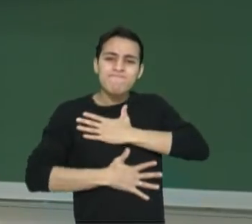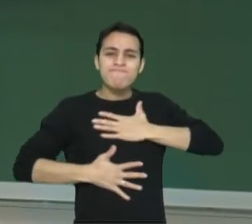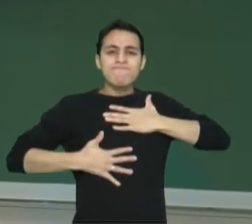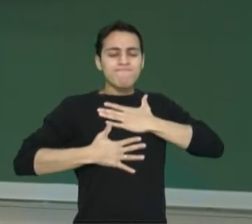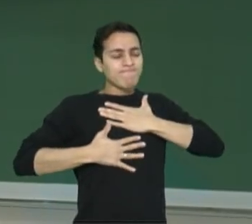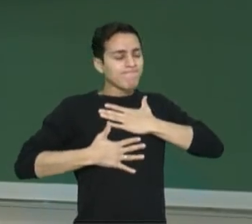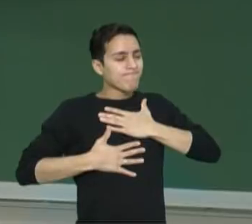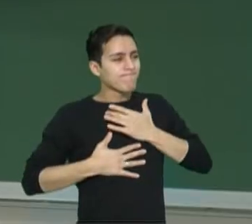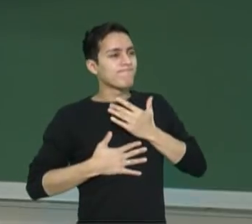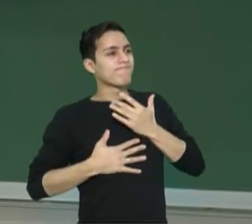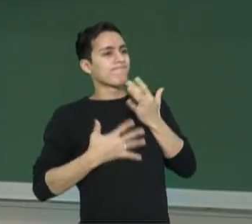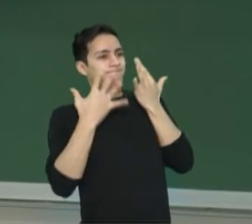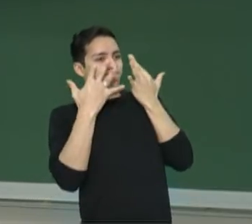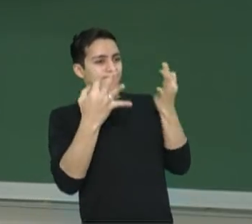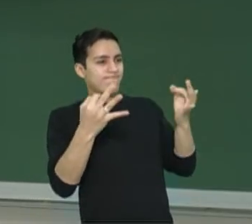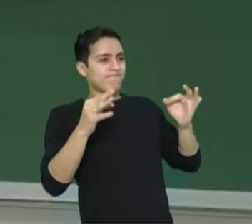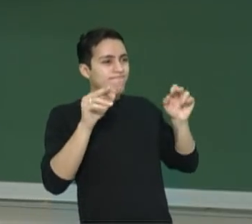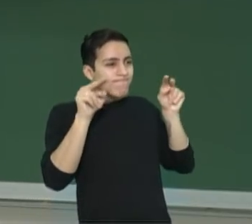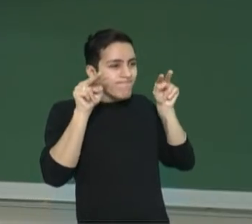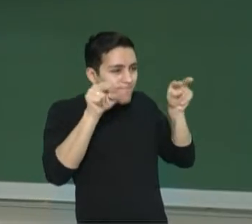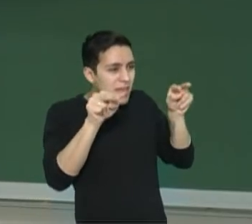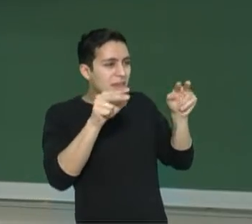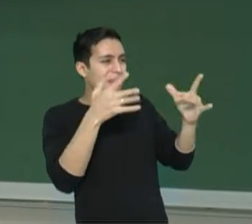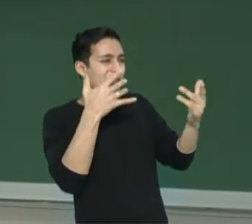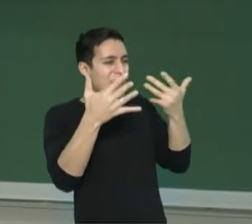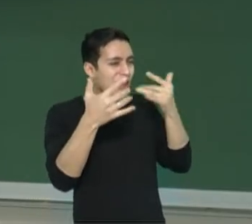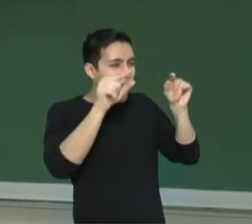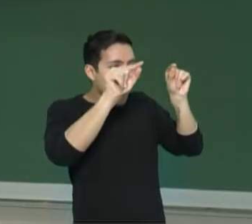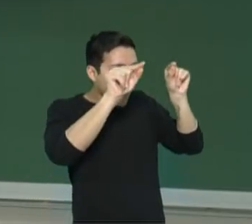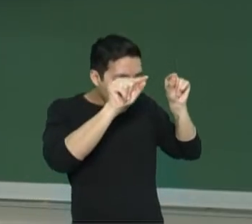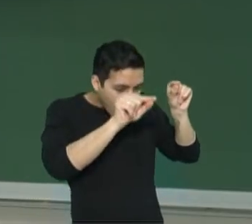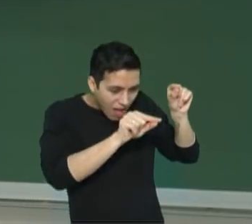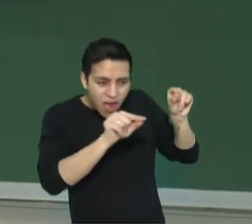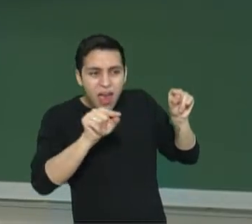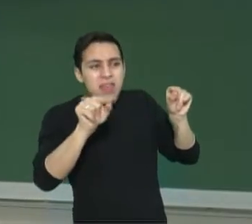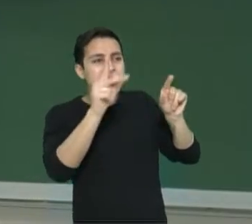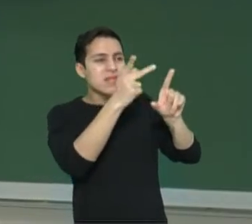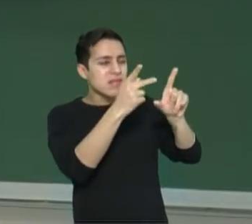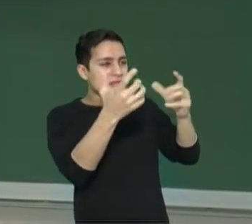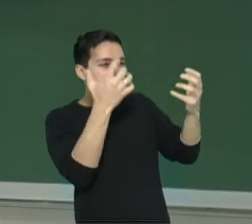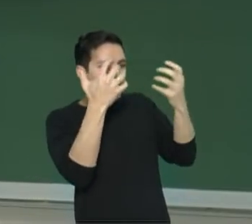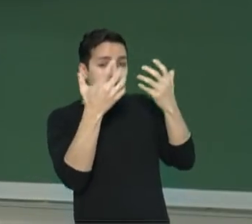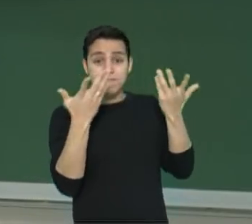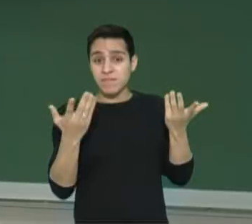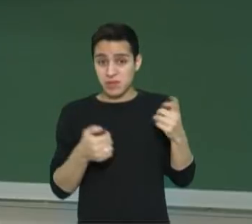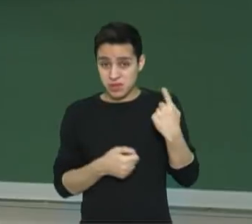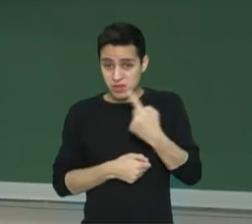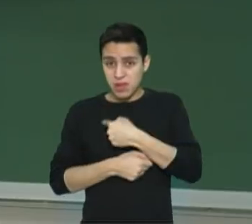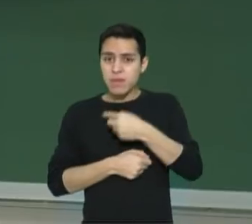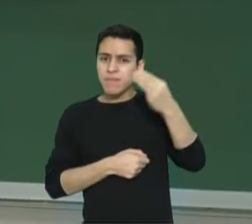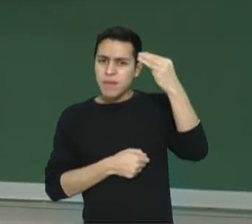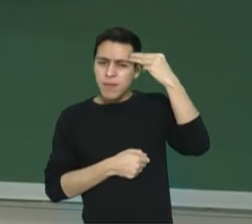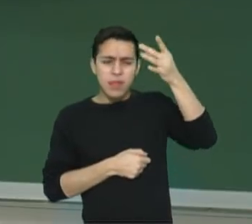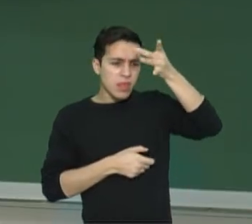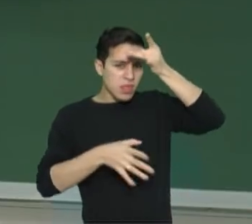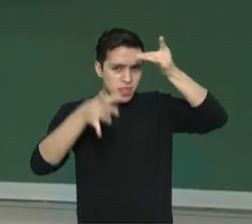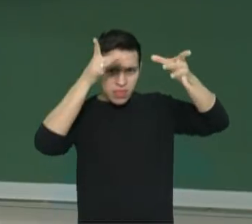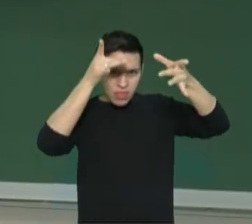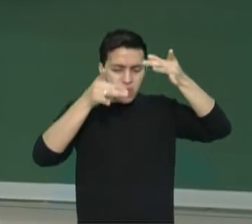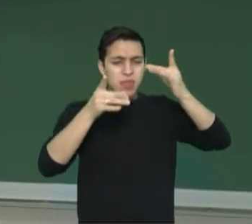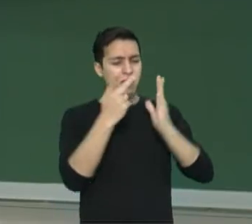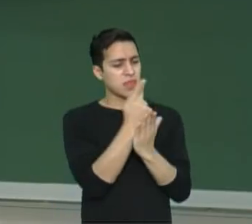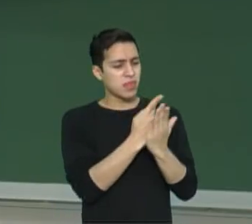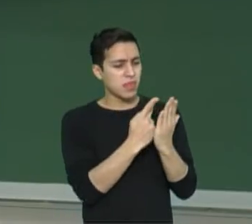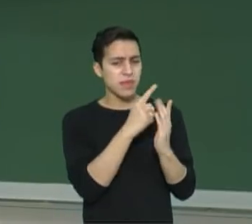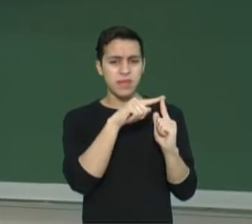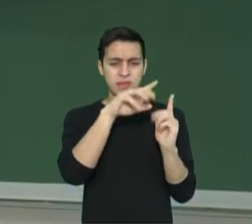né? Então é essa ludicidade, porque é colorido, porque tem os desenhos. E a nossa memória, ela guarda muito, né, os